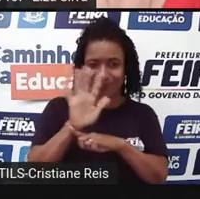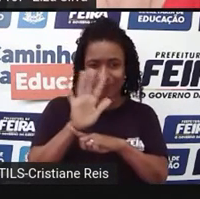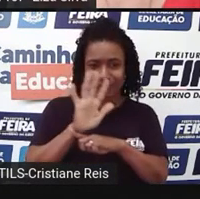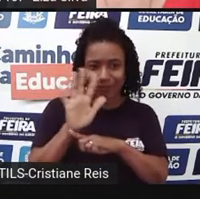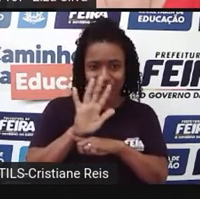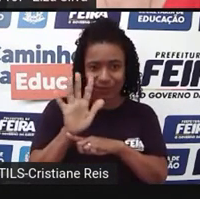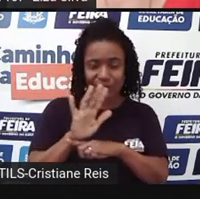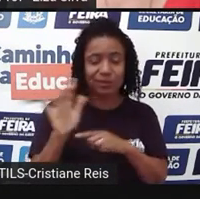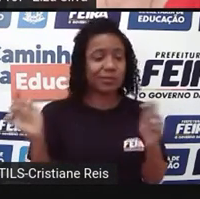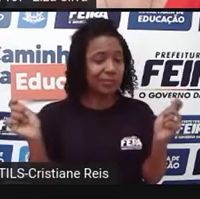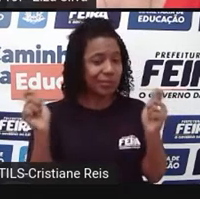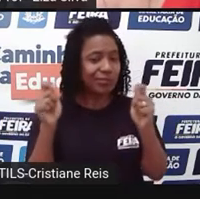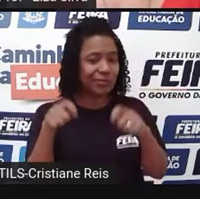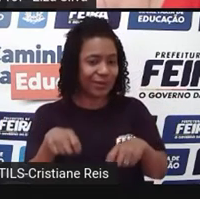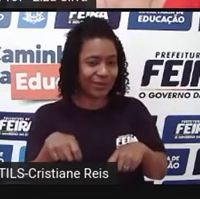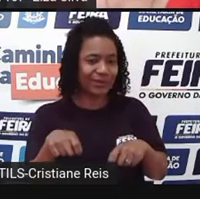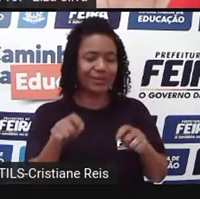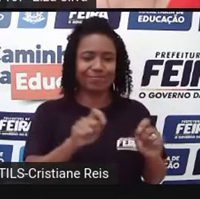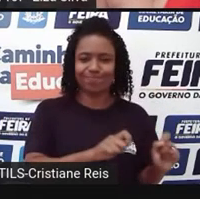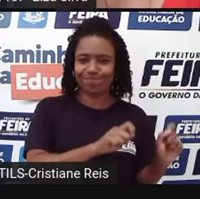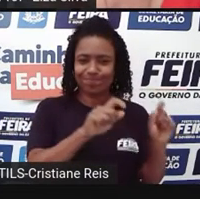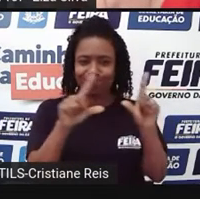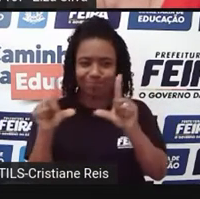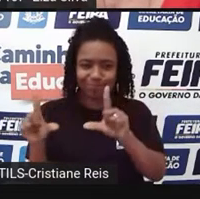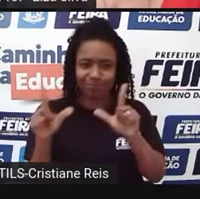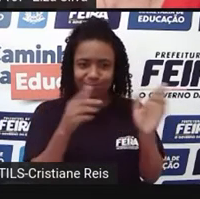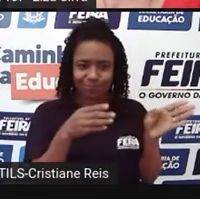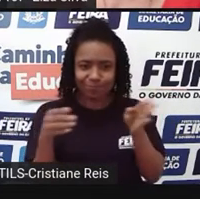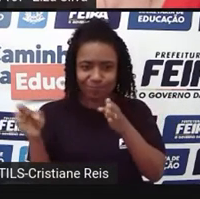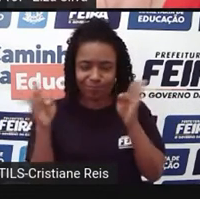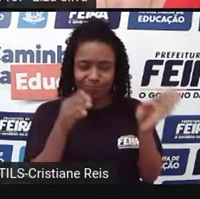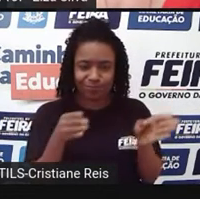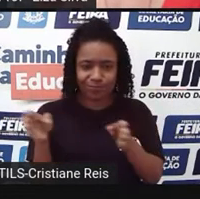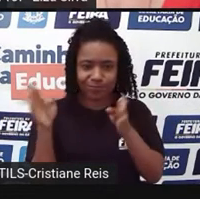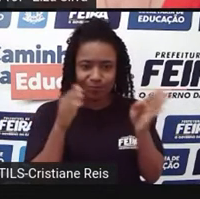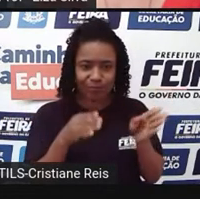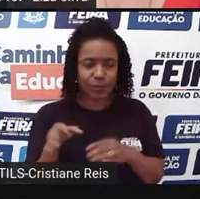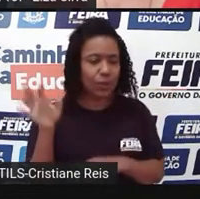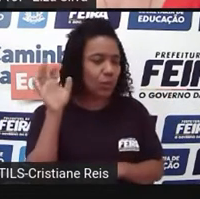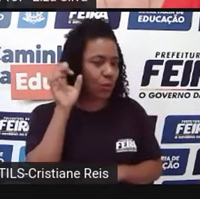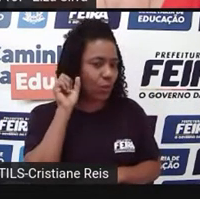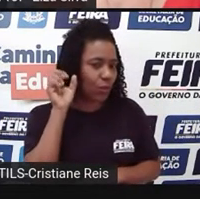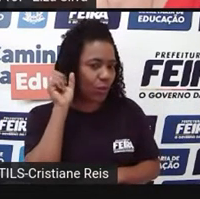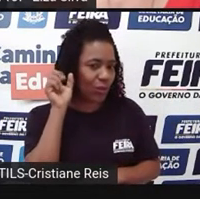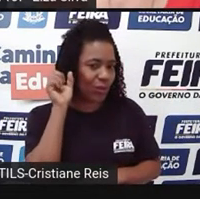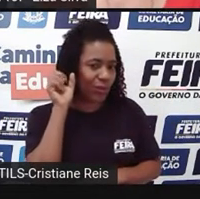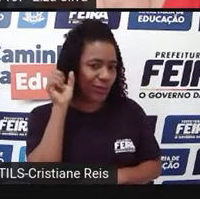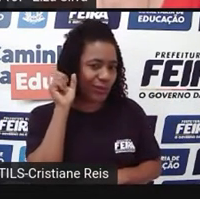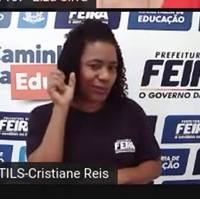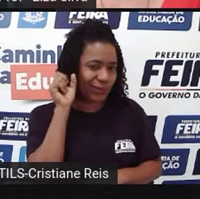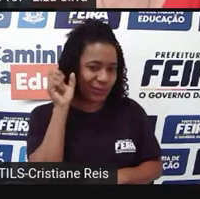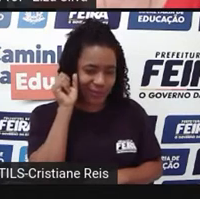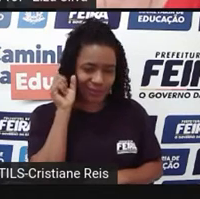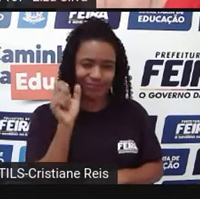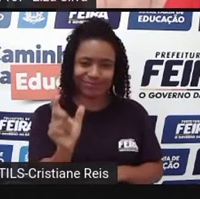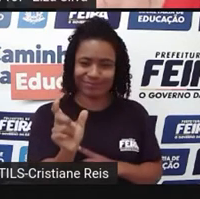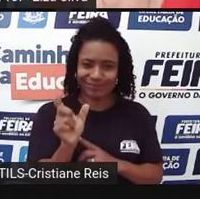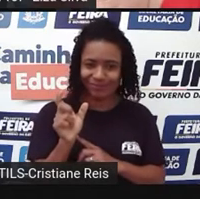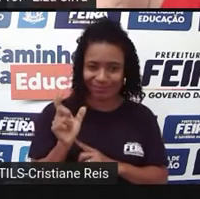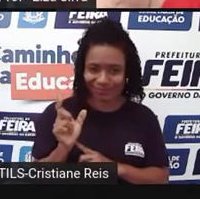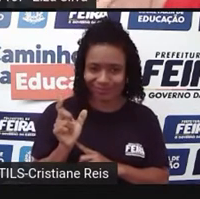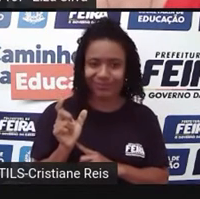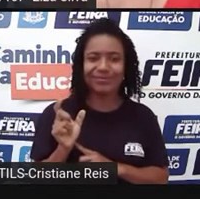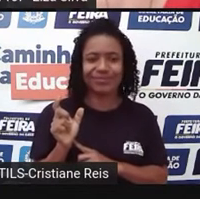para que vocês possam novamente as estilo eu vi várias vezes repetindo a pronúncia dos ordinais